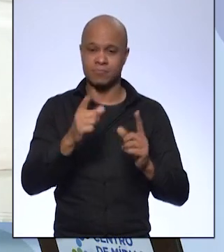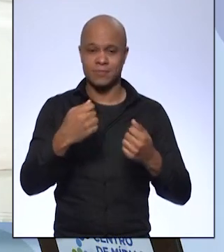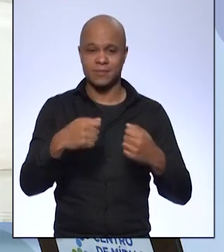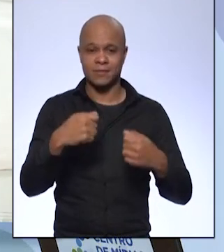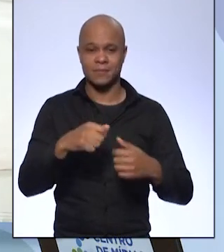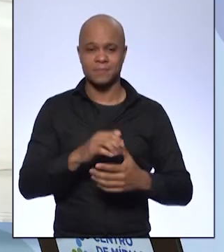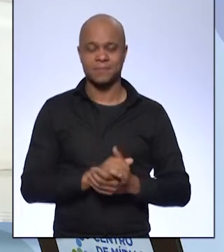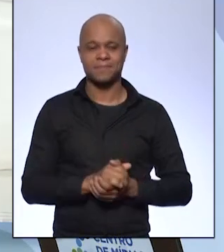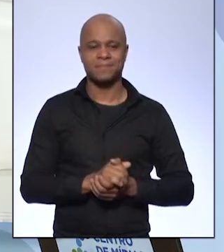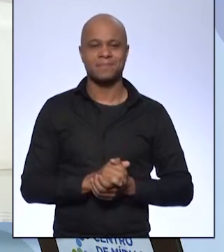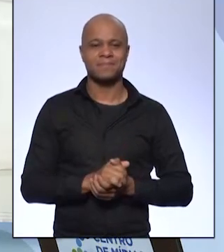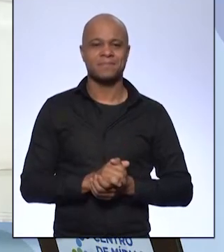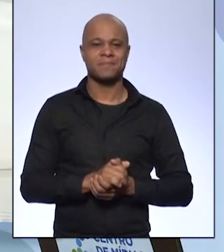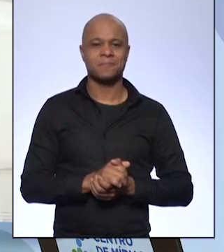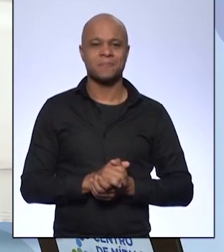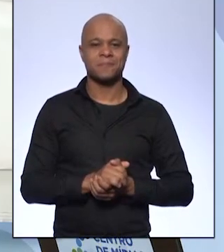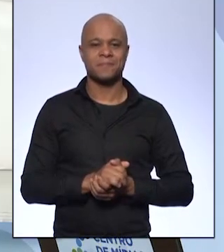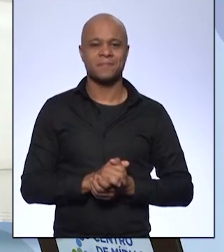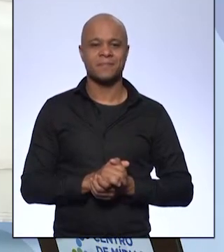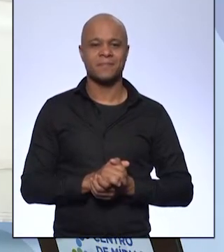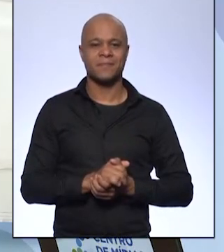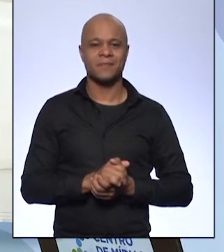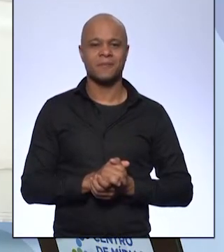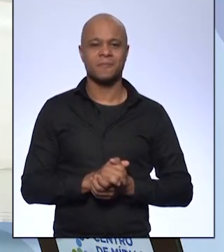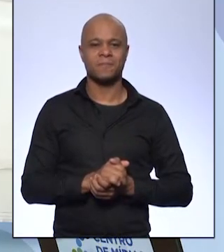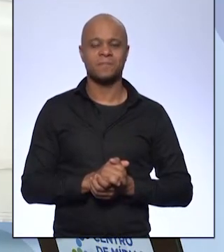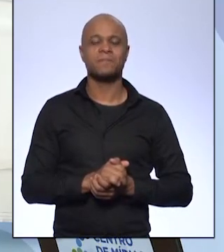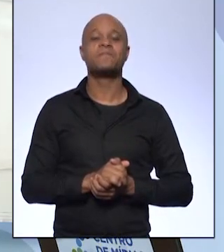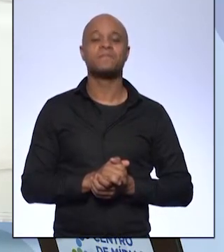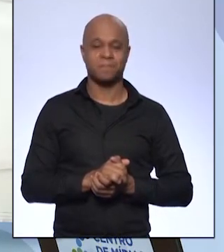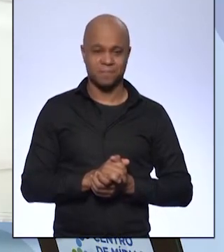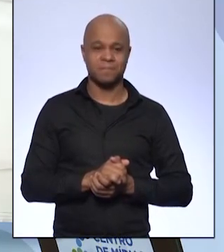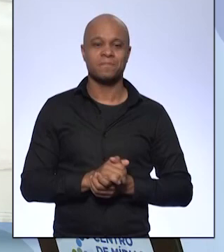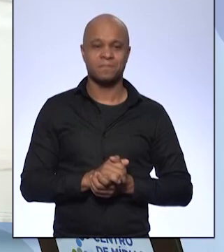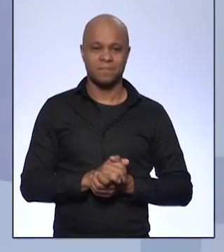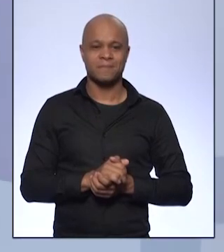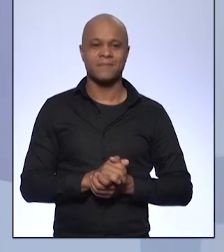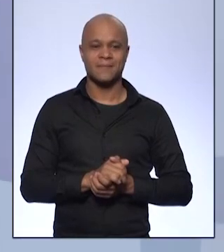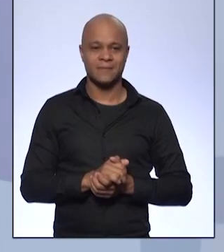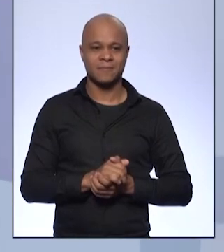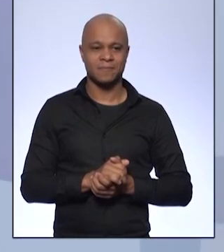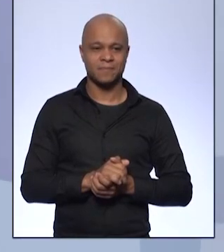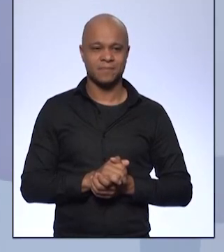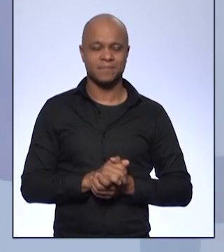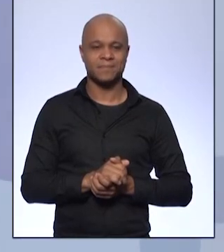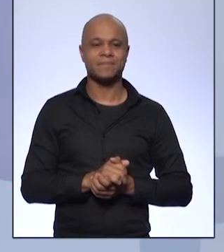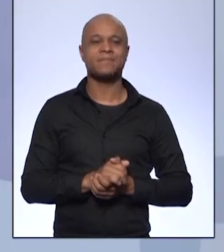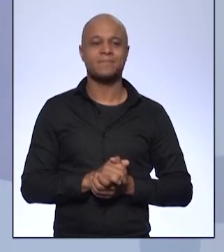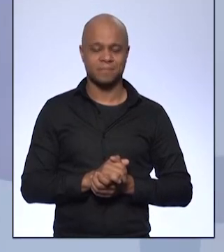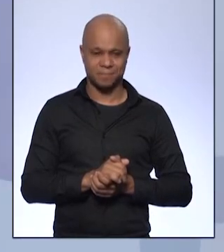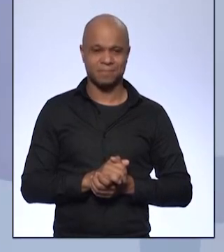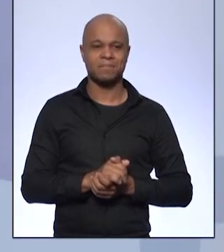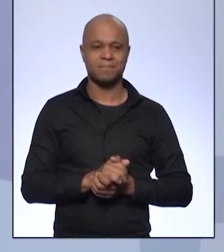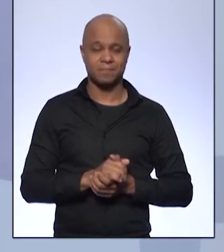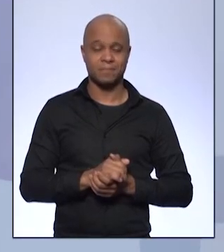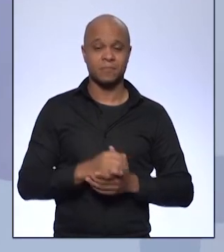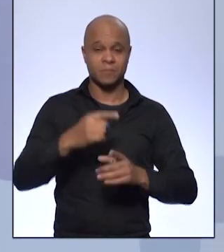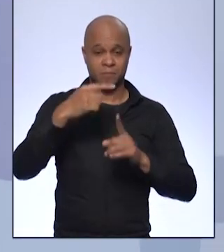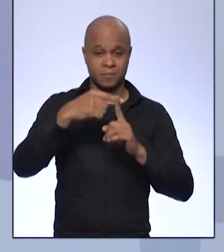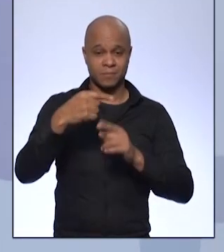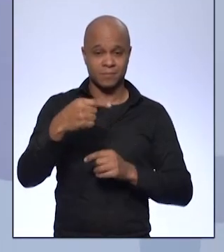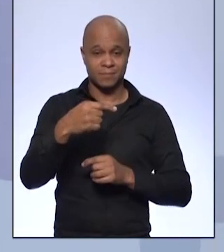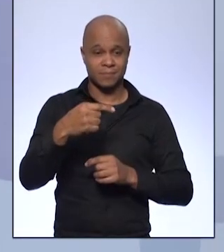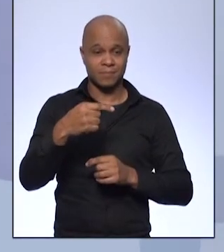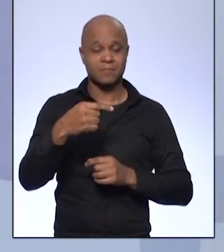bom? Vou para o S2. Positivo. Quanto deu o S2? Negativo. Mais com